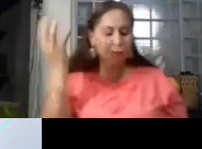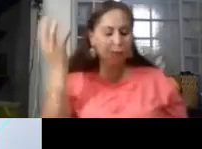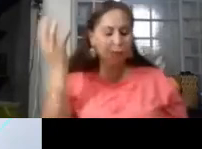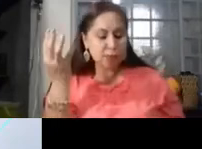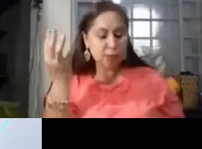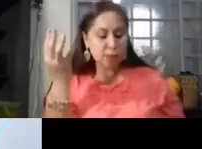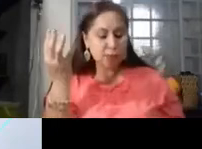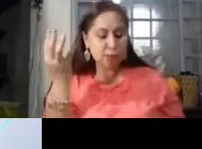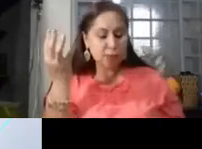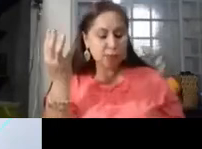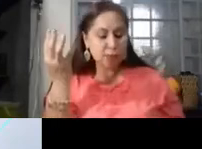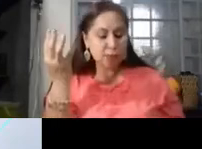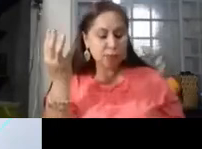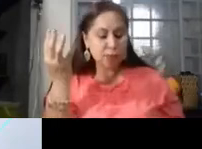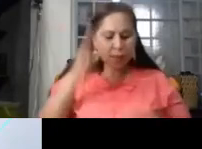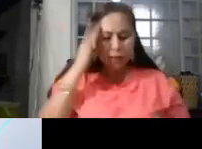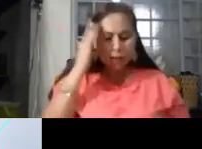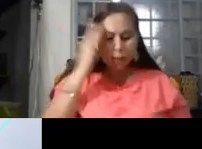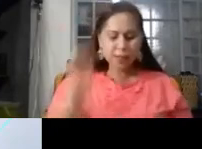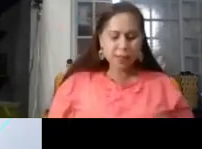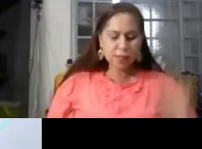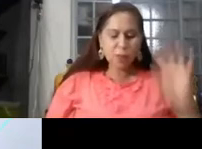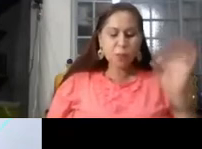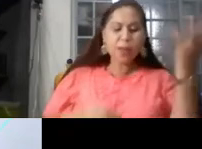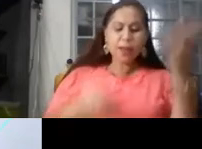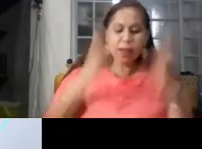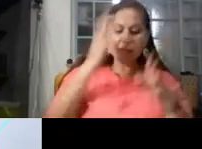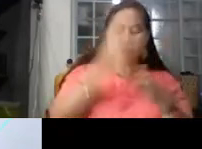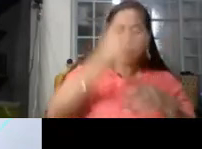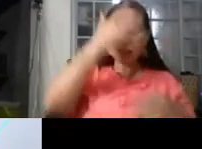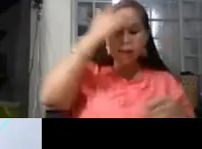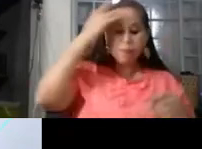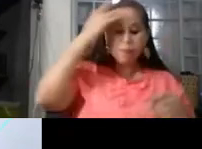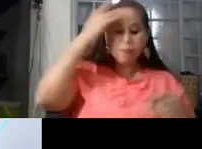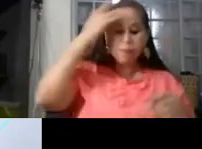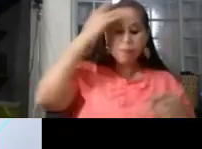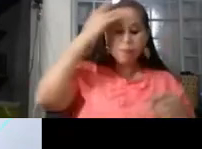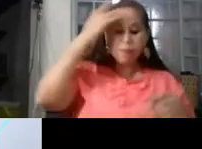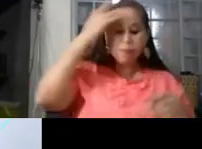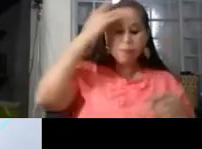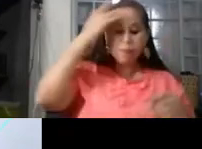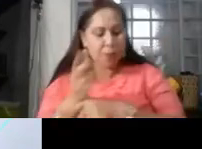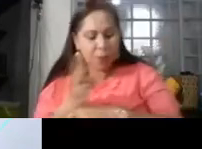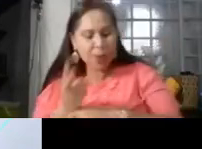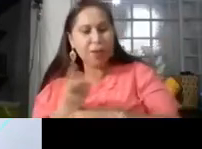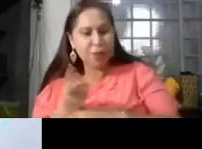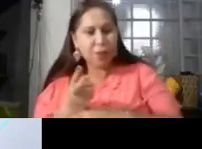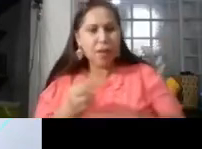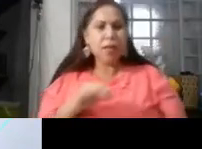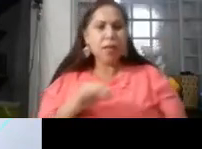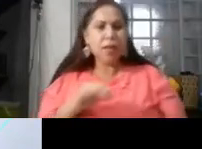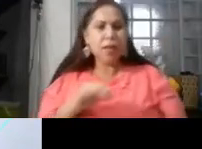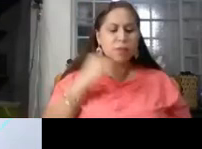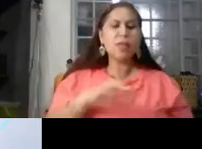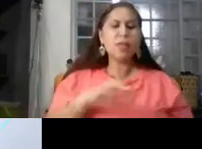por acaso. Vídeo, entendeu bem direitinho. Ou por acaso encontrei a pessoa que você procurava. Então